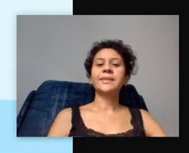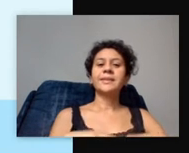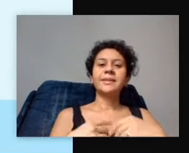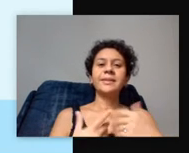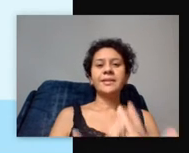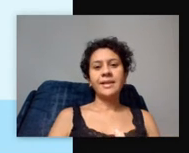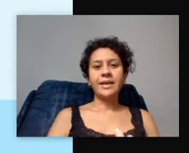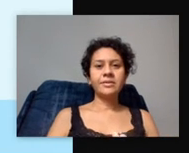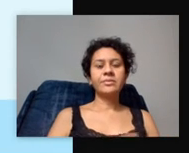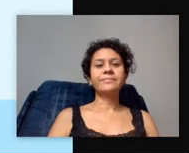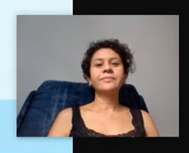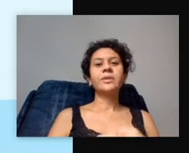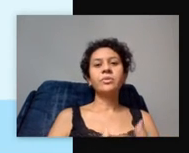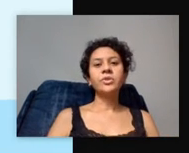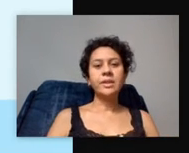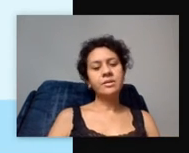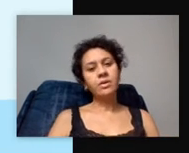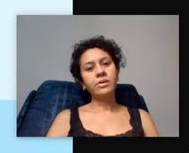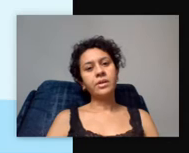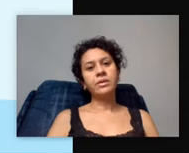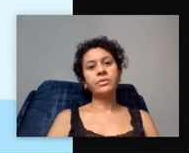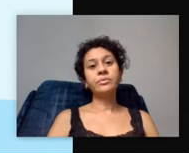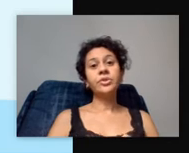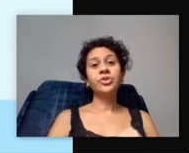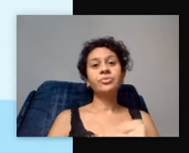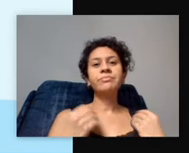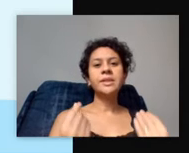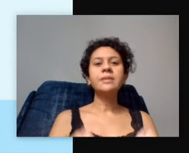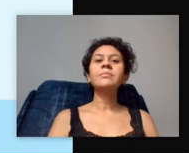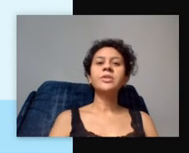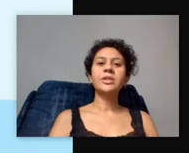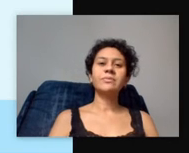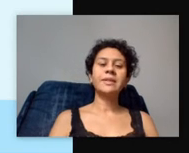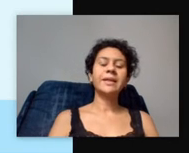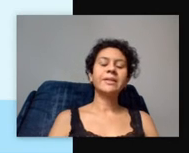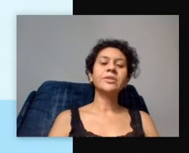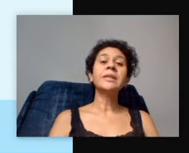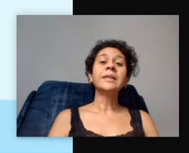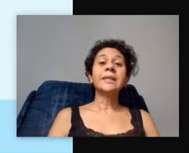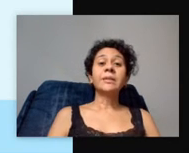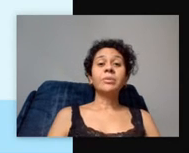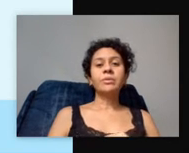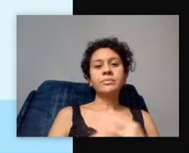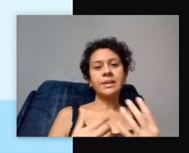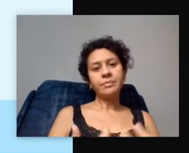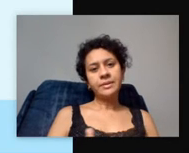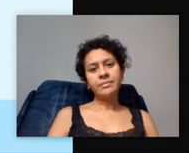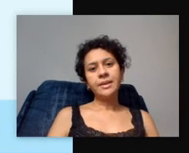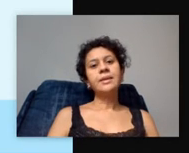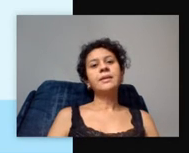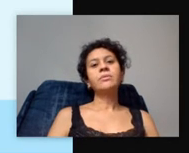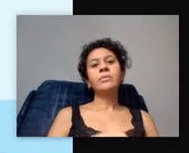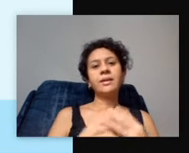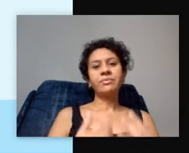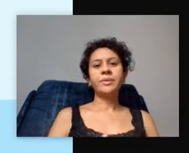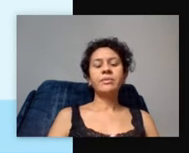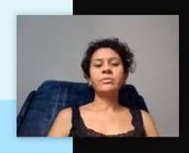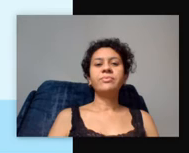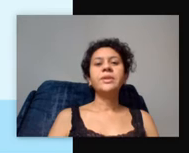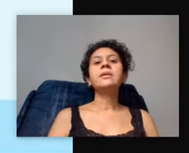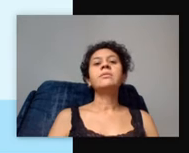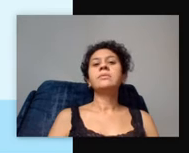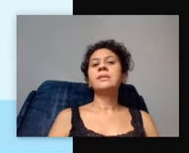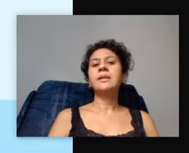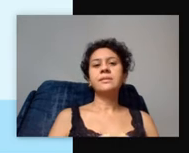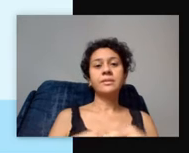novamente em recesso, longe da escola, longe de um mínimo de atividade, por conta da pandemia, do